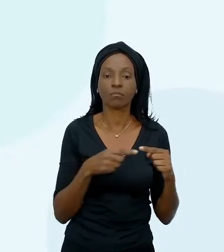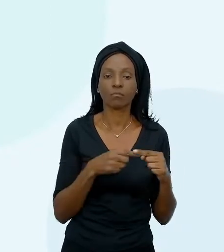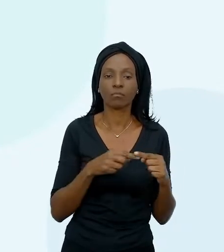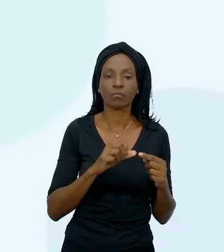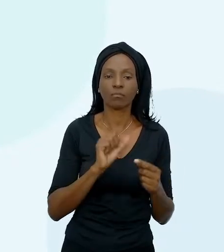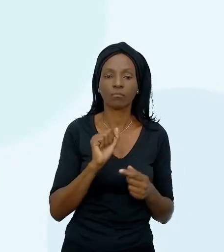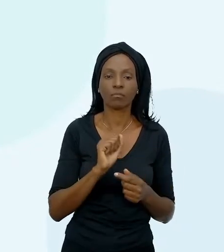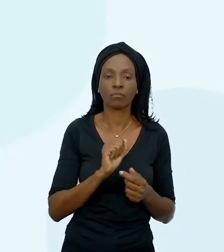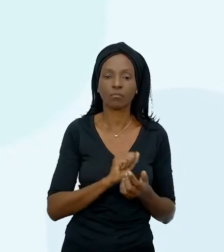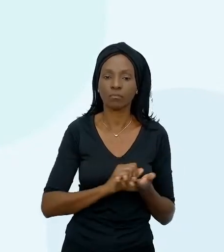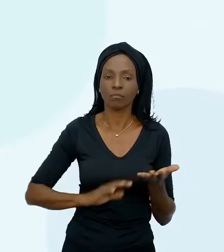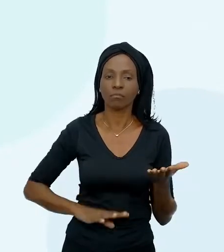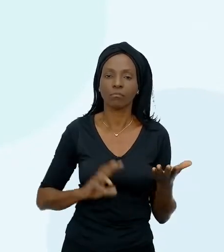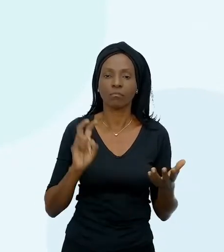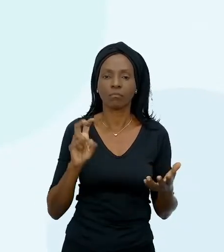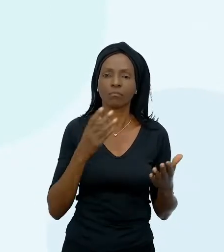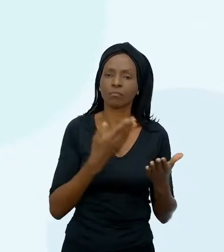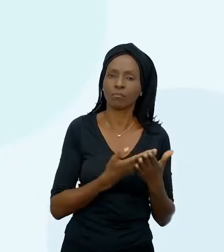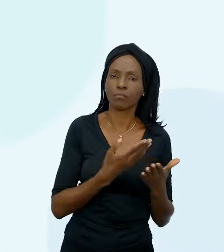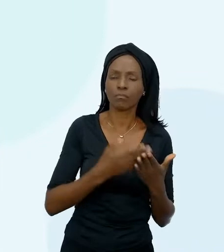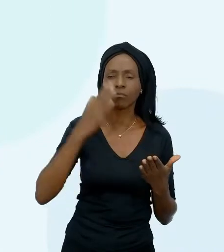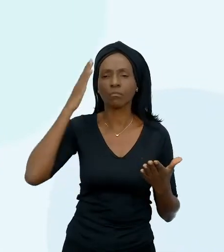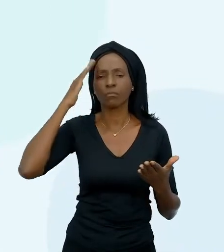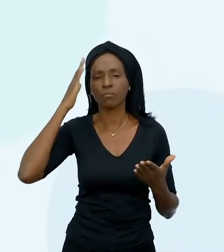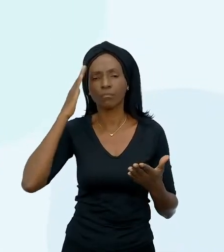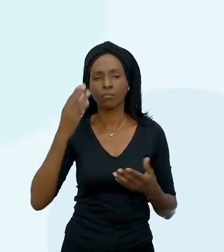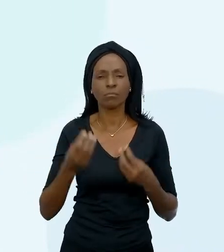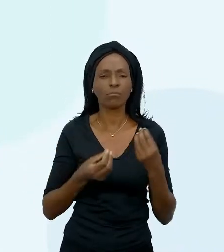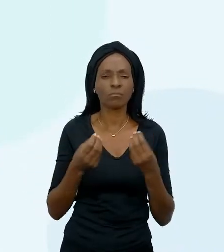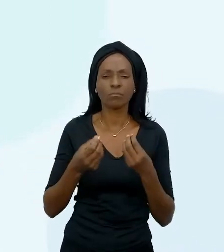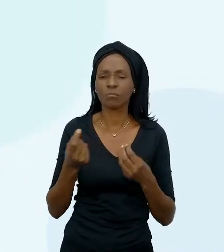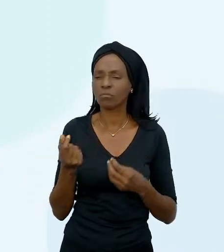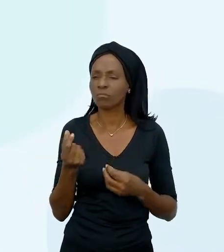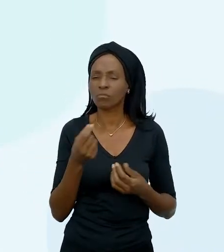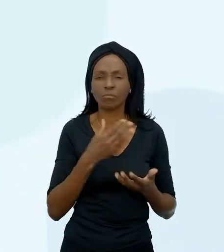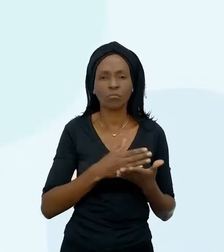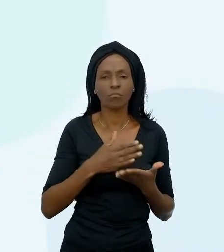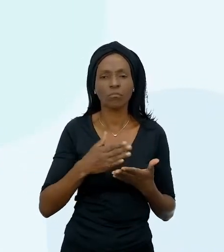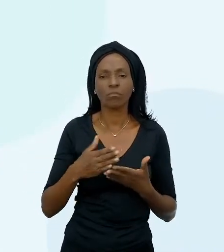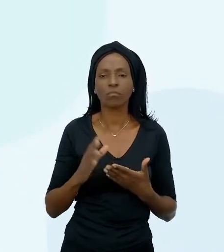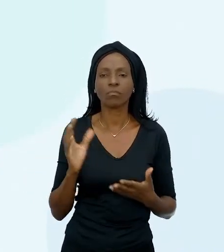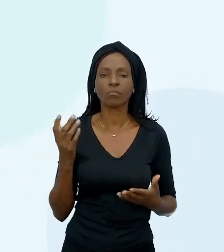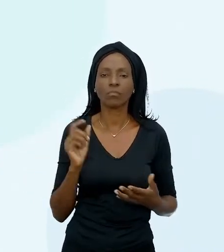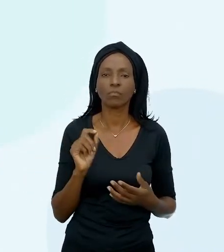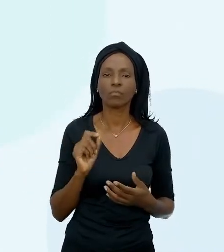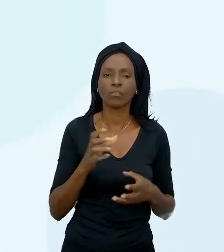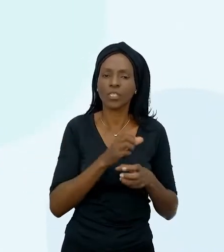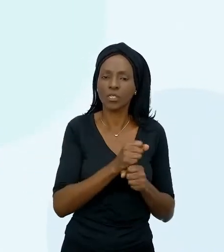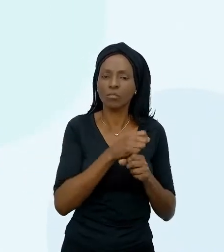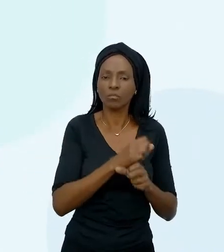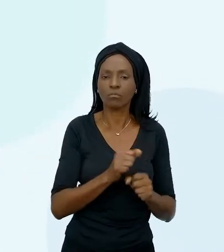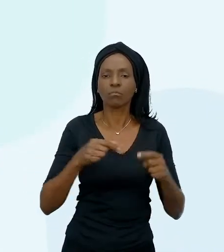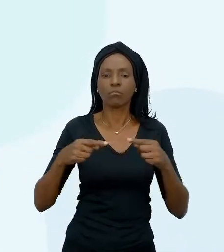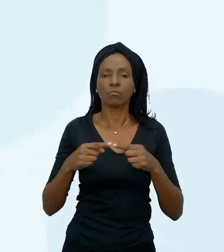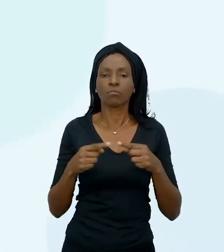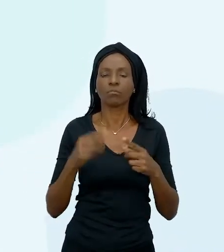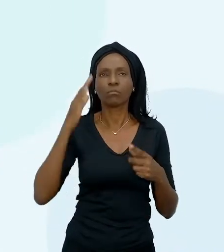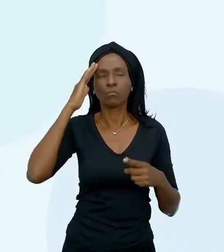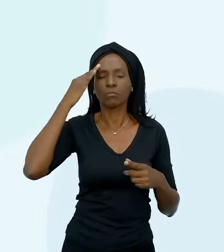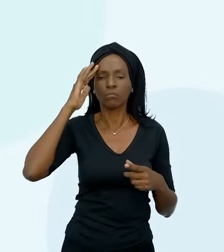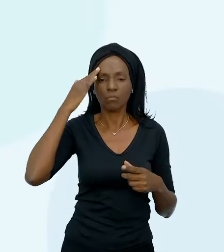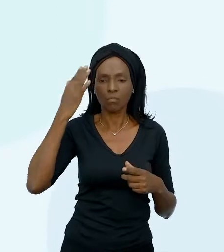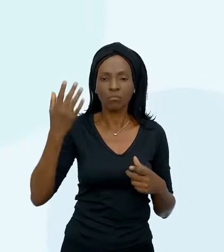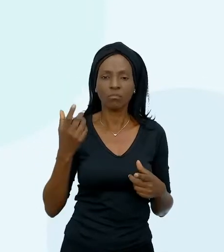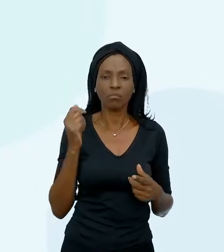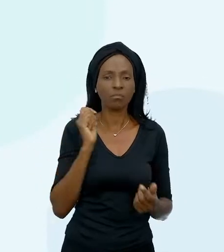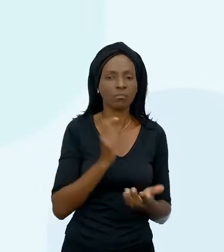atividade 5 é estudar e entender como funcionam os financiamentos e os cálculos correspondentes para entender o